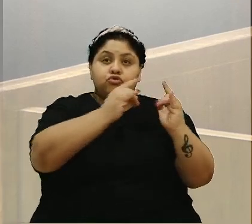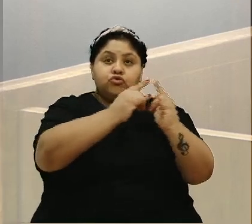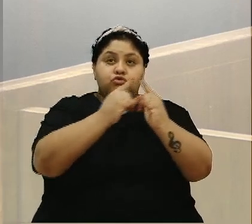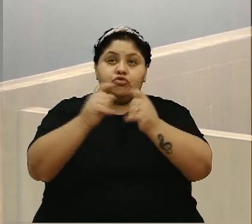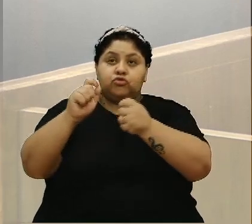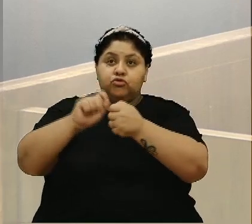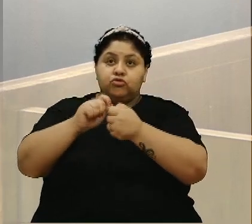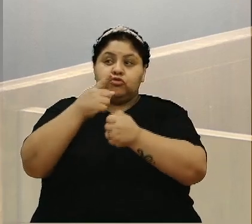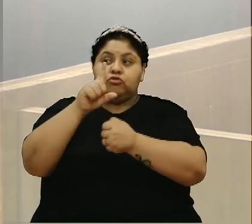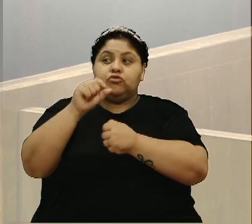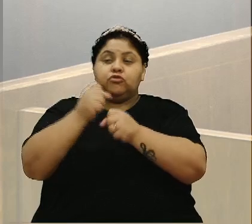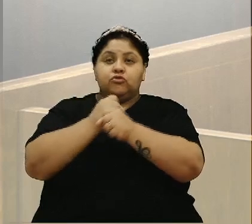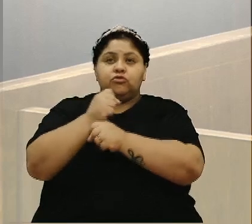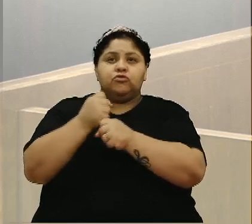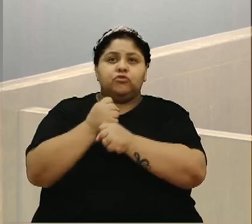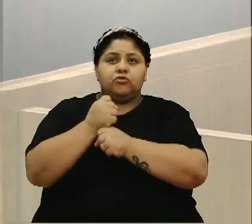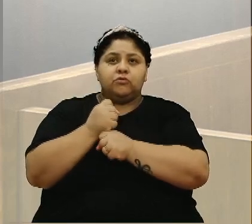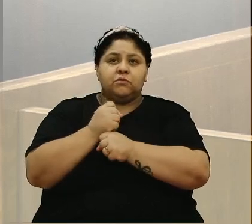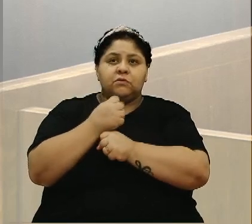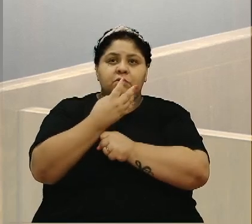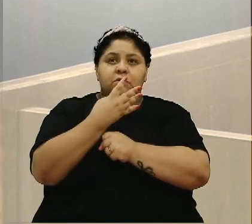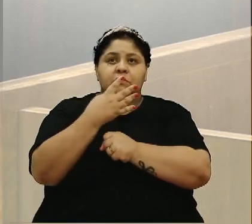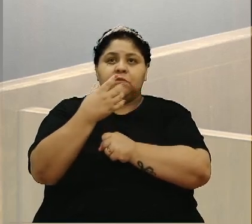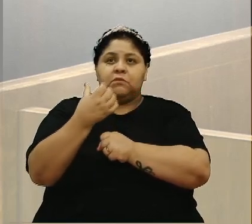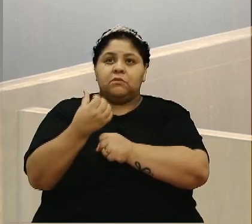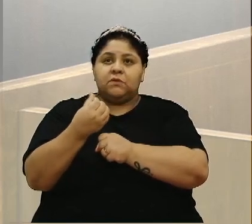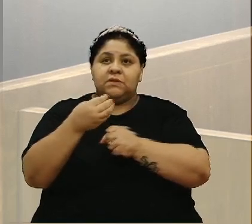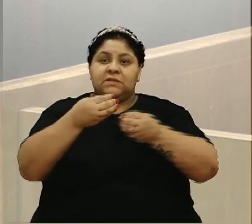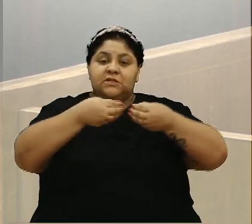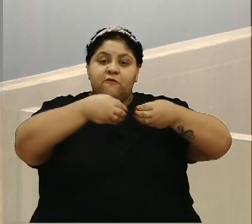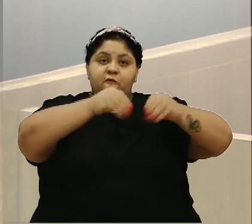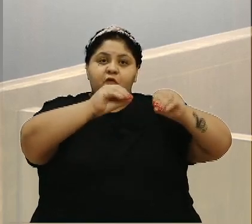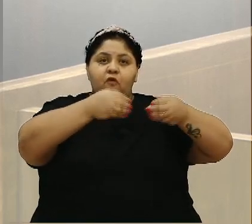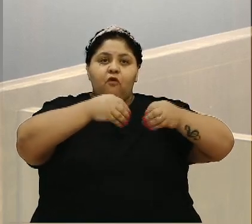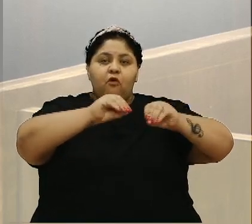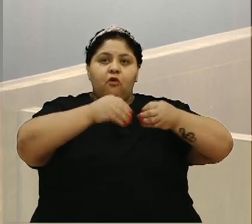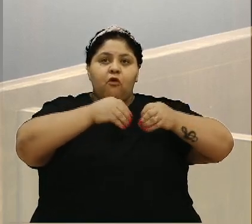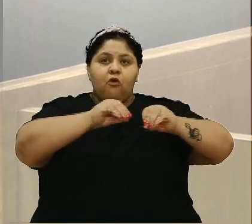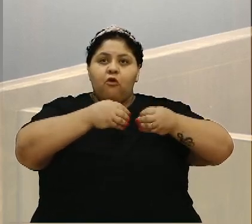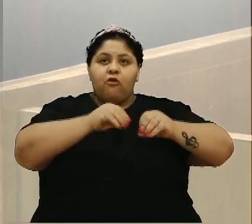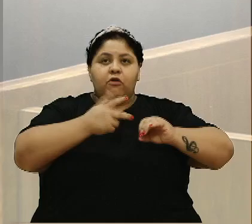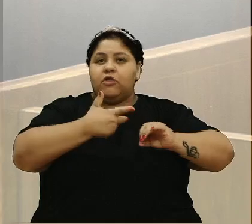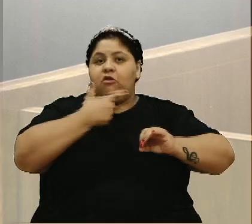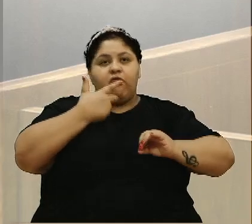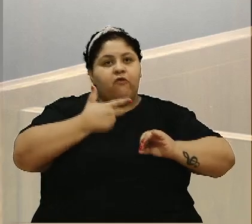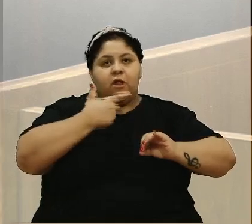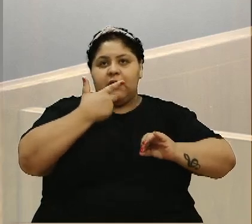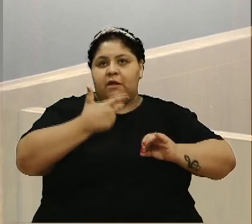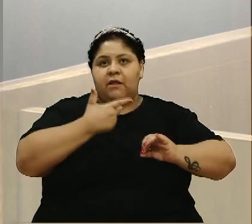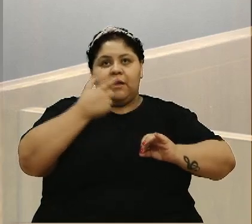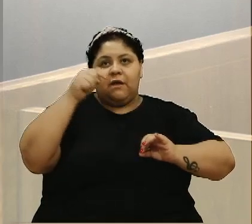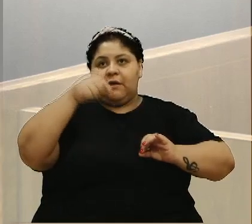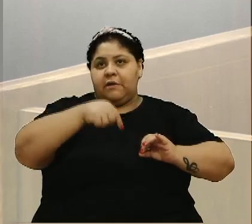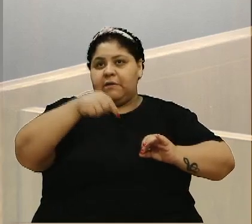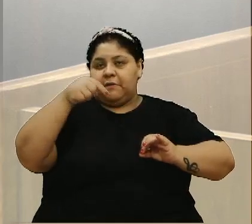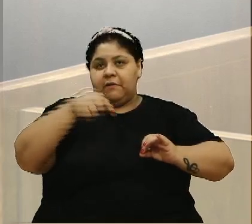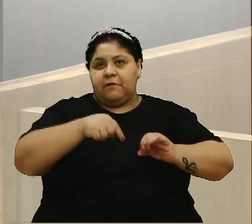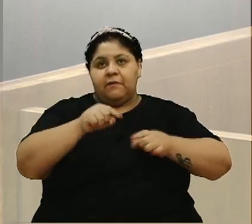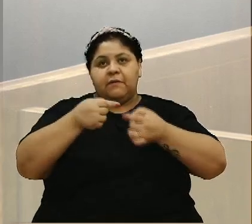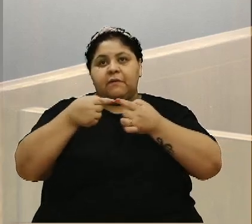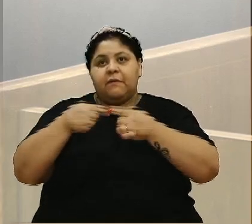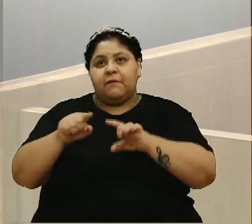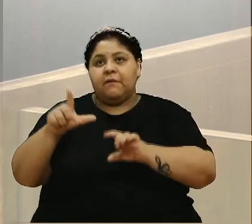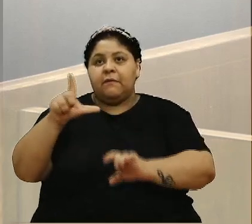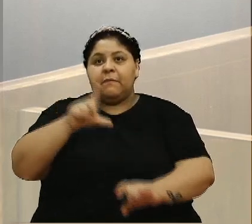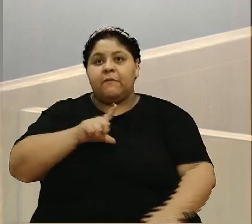nesses 10 anos, deu 46 folhas, então vou poupá-los de ler aqui, né? Mas para